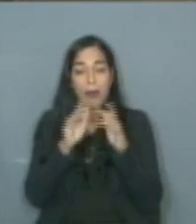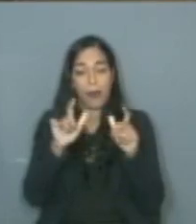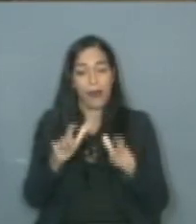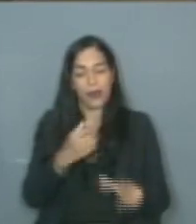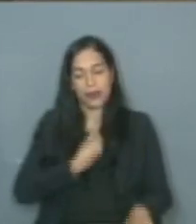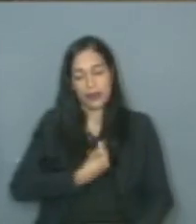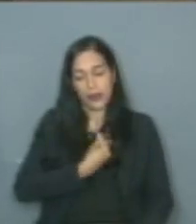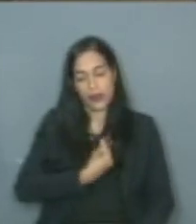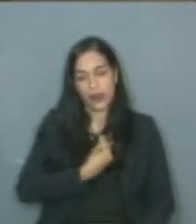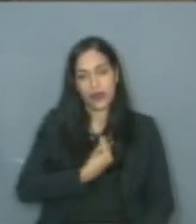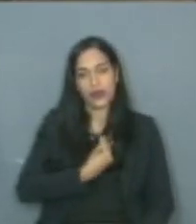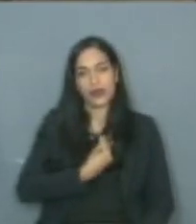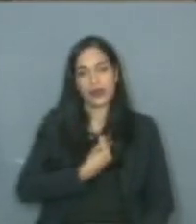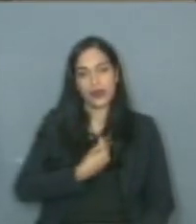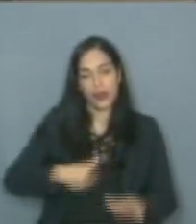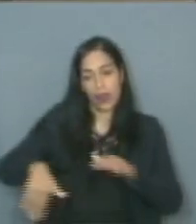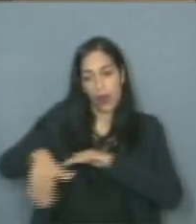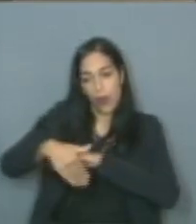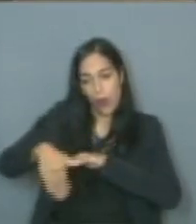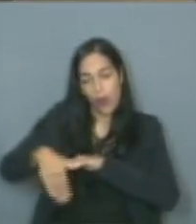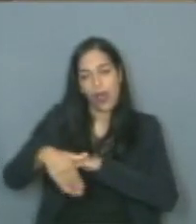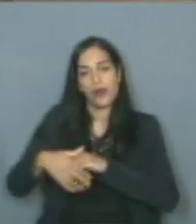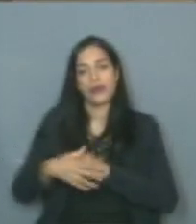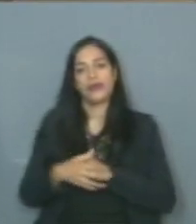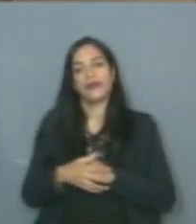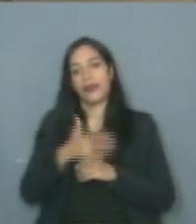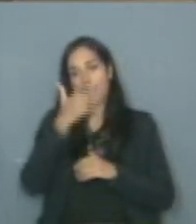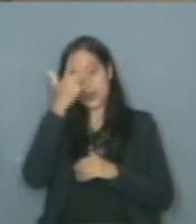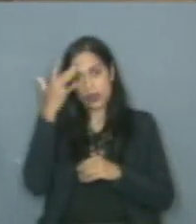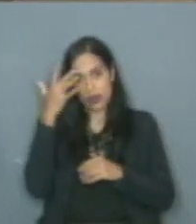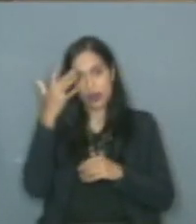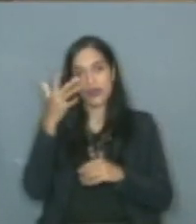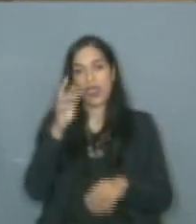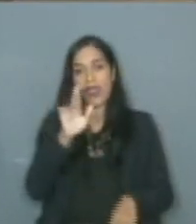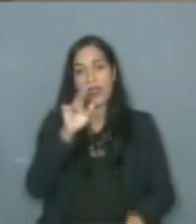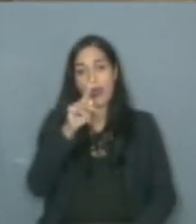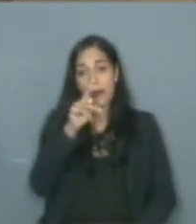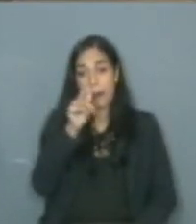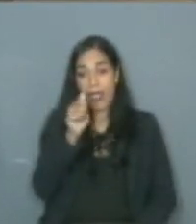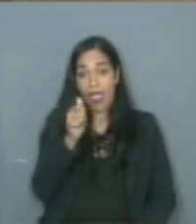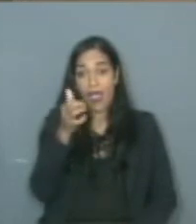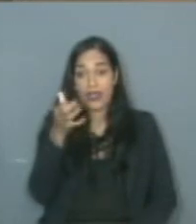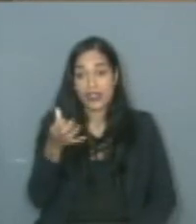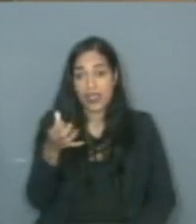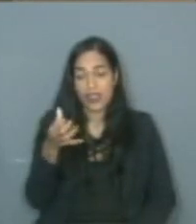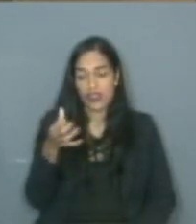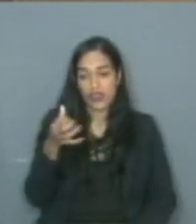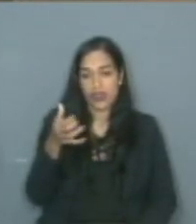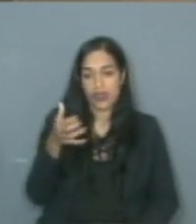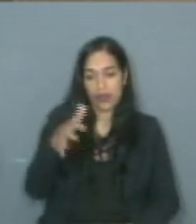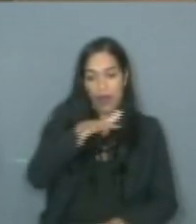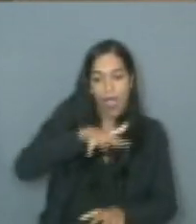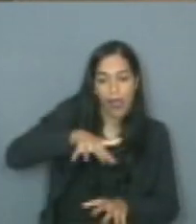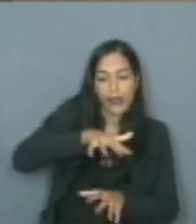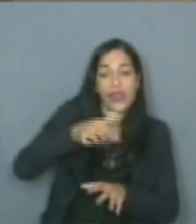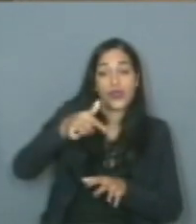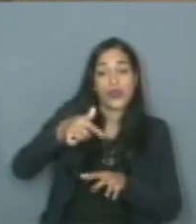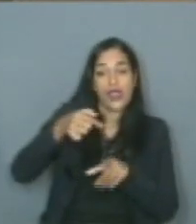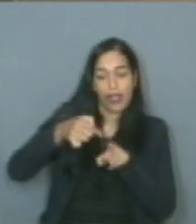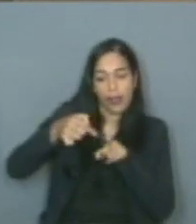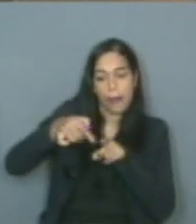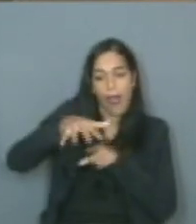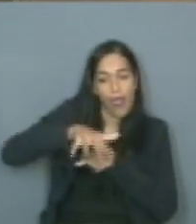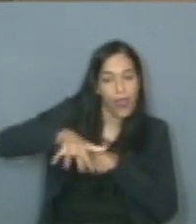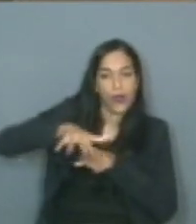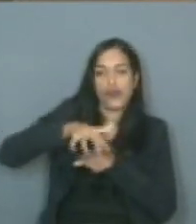rua. Para o senhor ter ideia, na RPA 6, que são 7 bairros, a gente não tinha